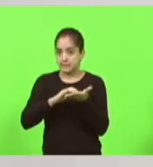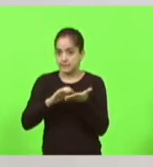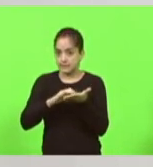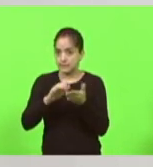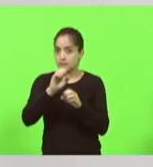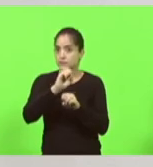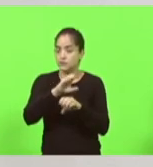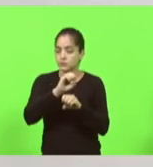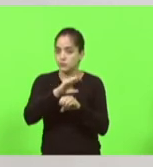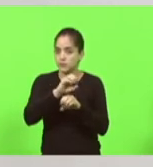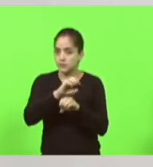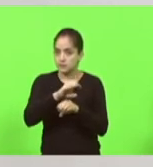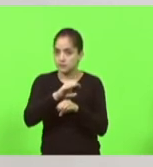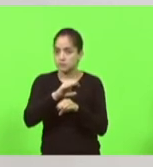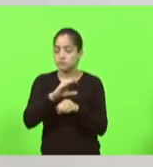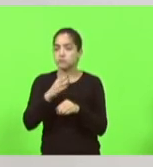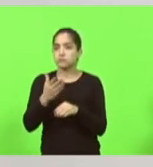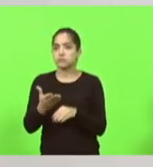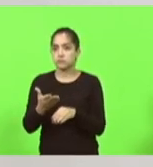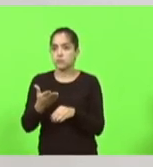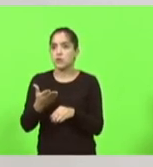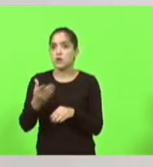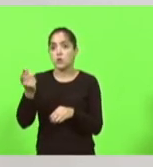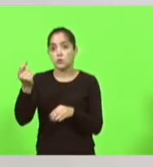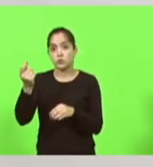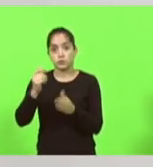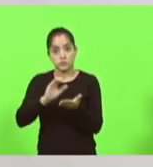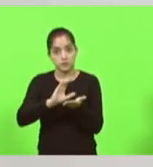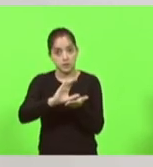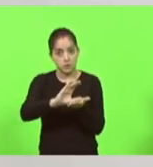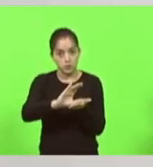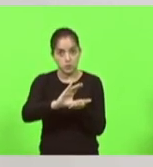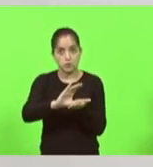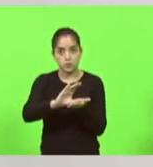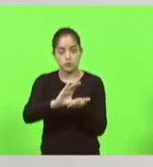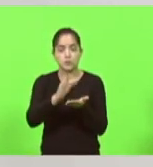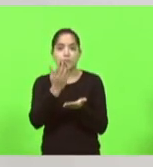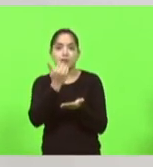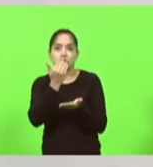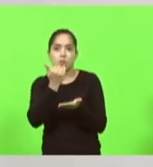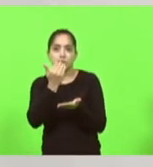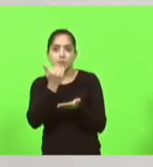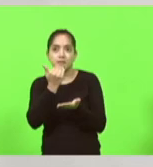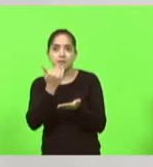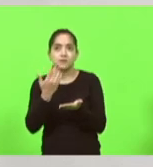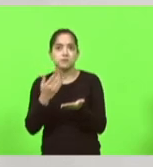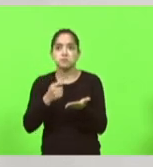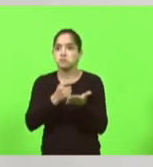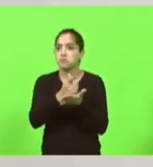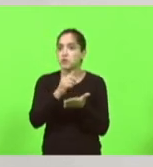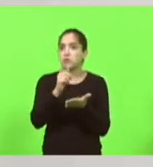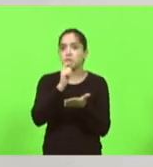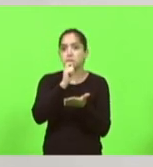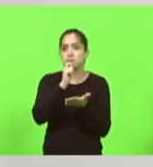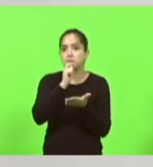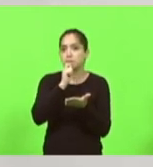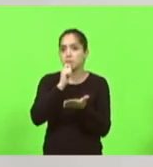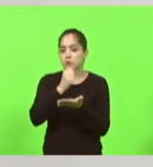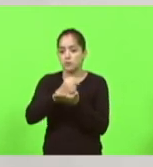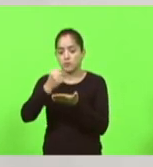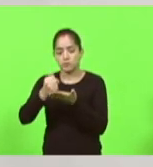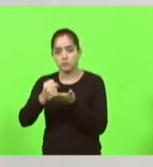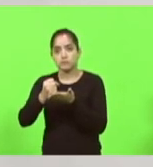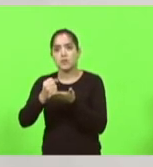Educação, que os recursos para a merenda não foram pagos. Eu estou protocolando aqui um pedido de